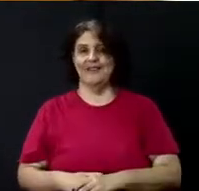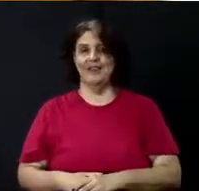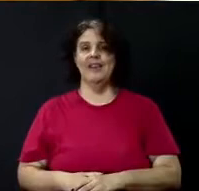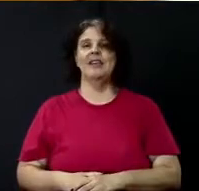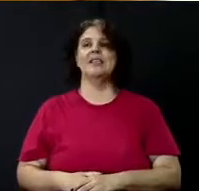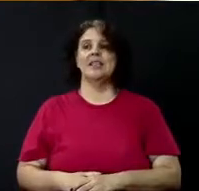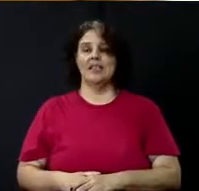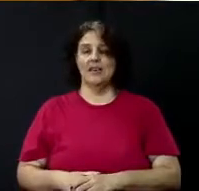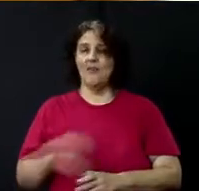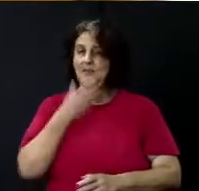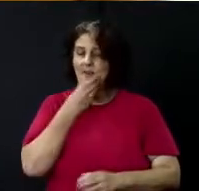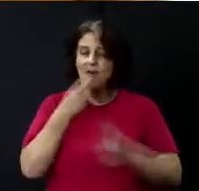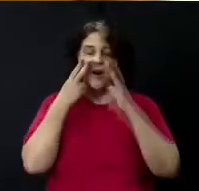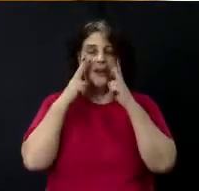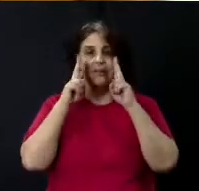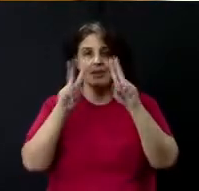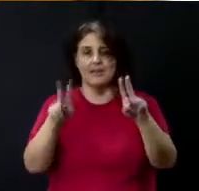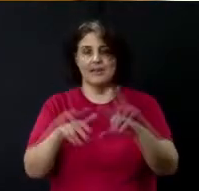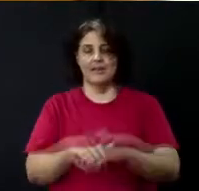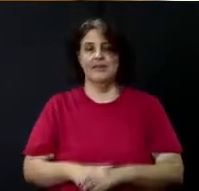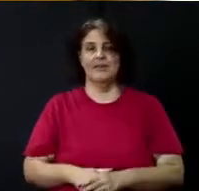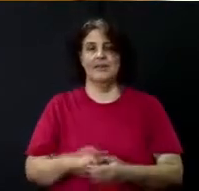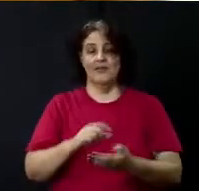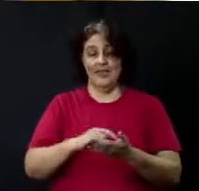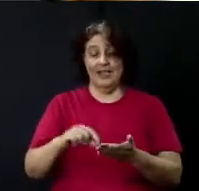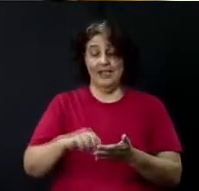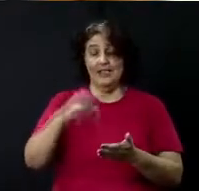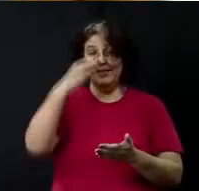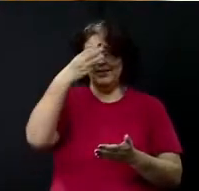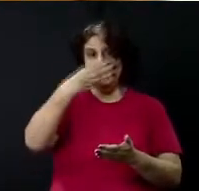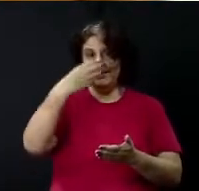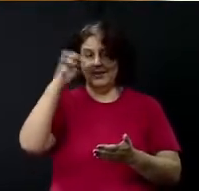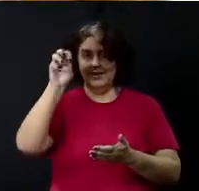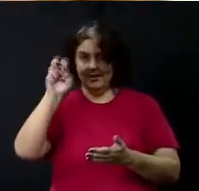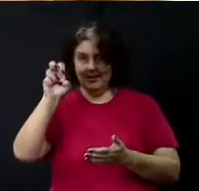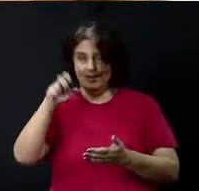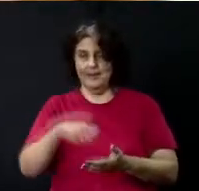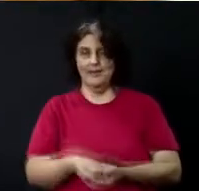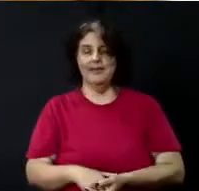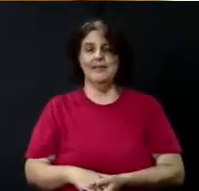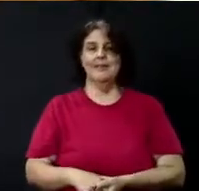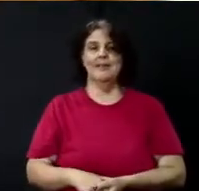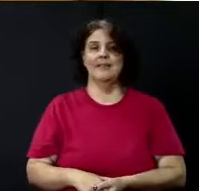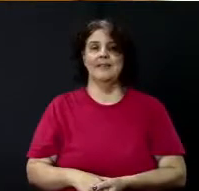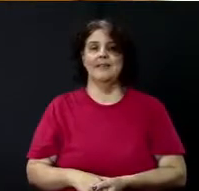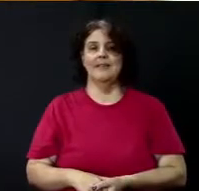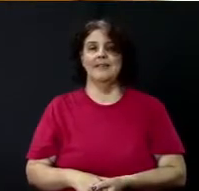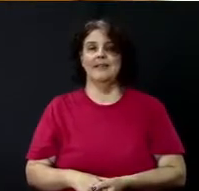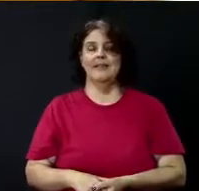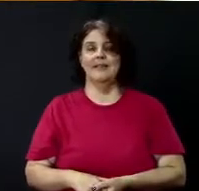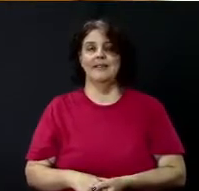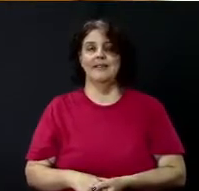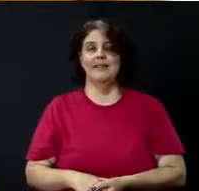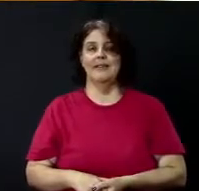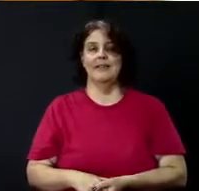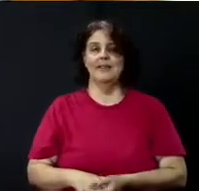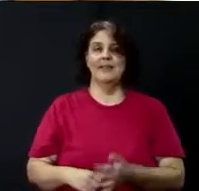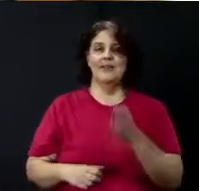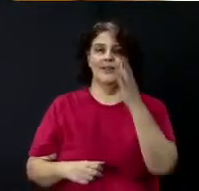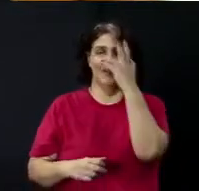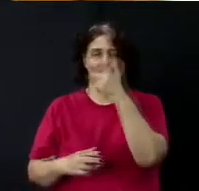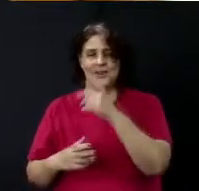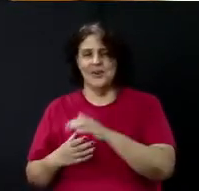aos fariseus, e isso está no versículo 35 em diante. É tão lindo que eu vou me sentir culpado se eu não ler